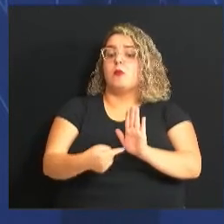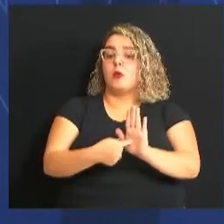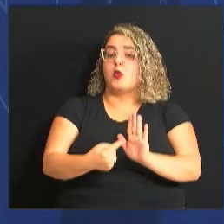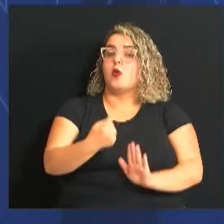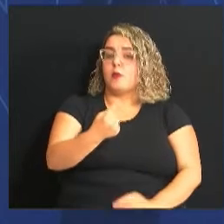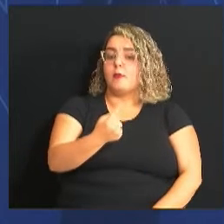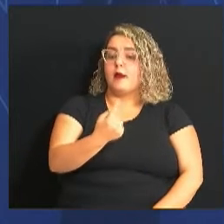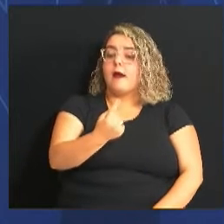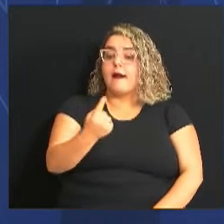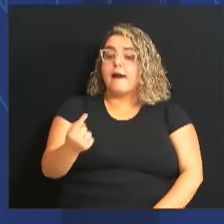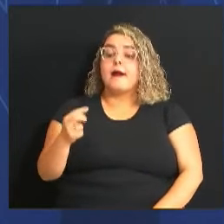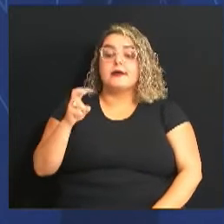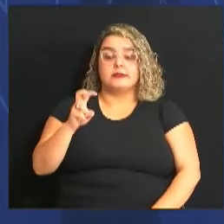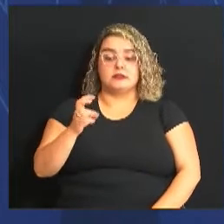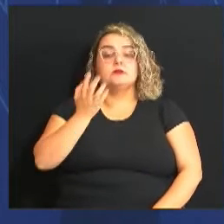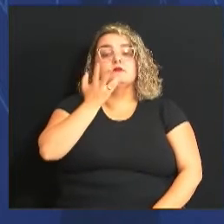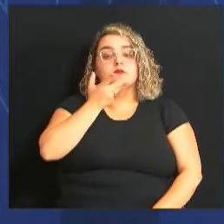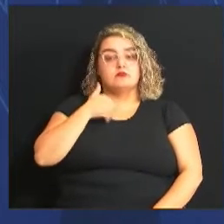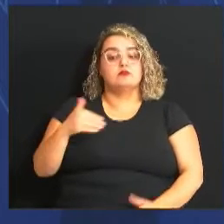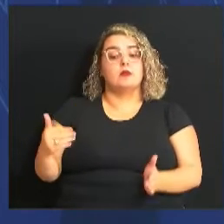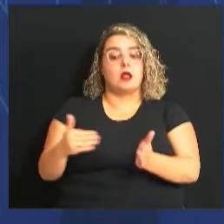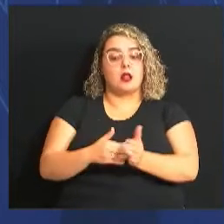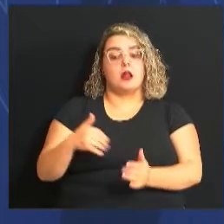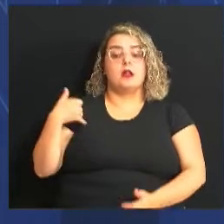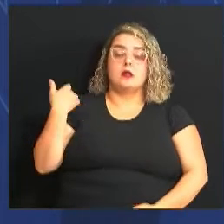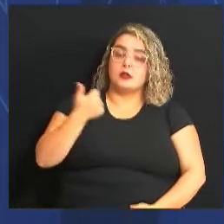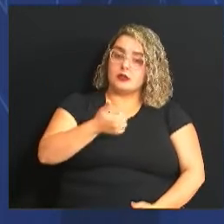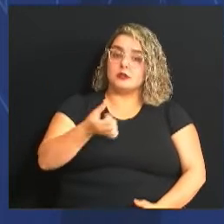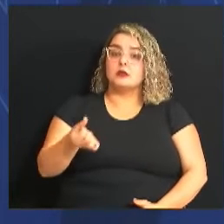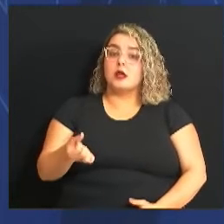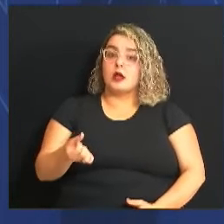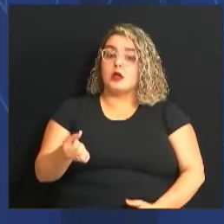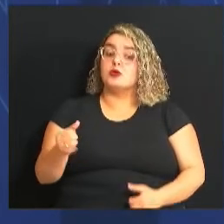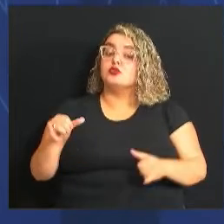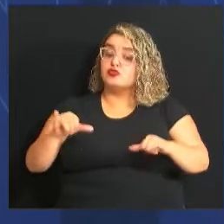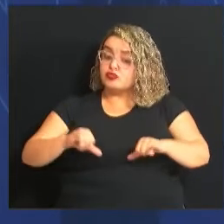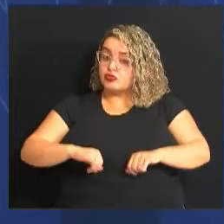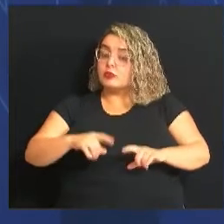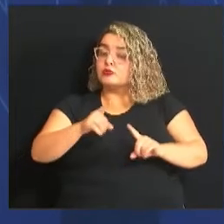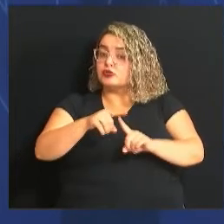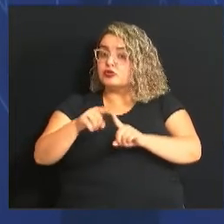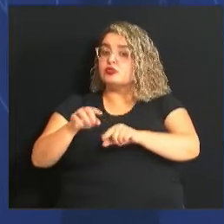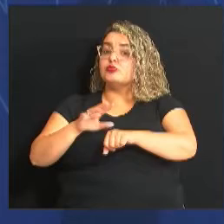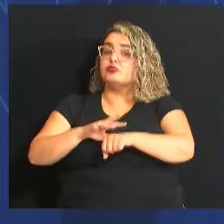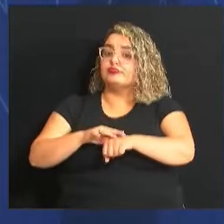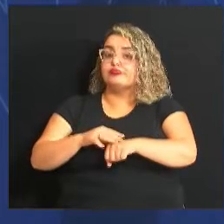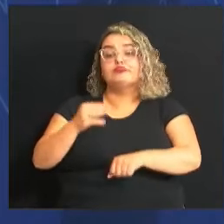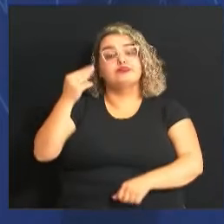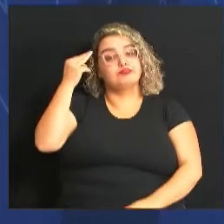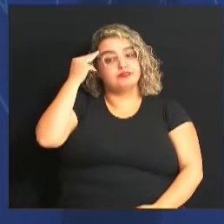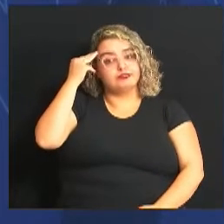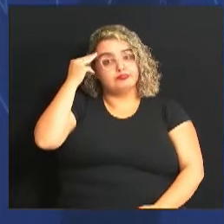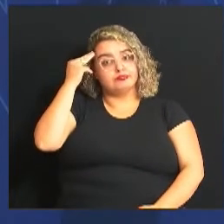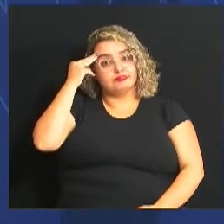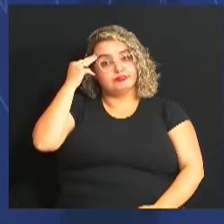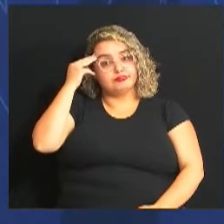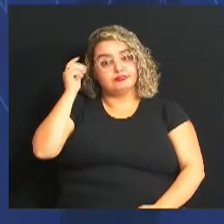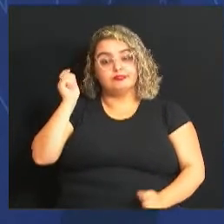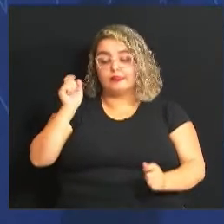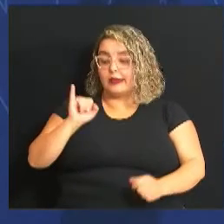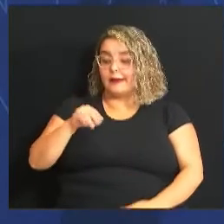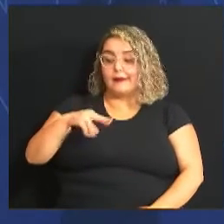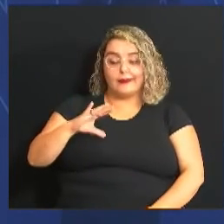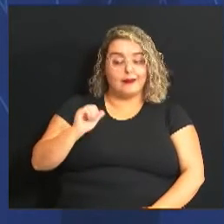5 crianças com até 16 anos sofre de algum tipo de doença mental incapacitante.